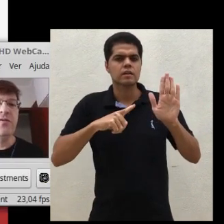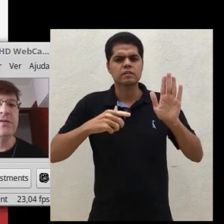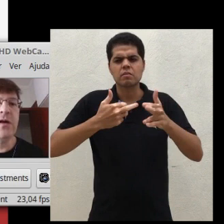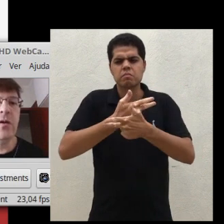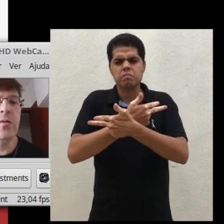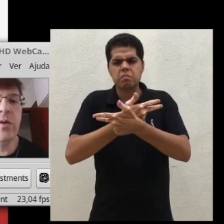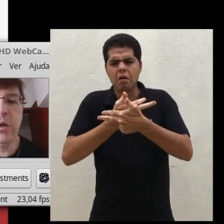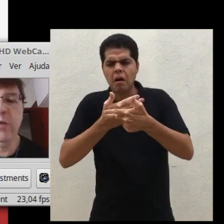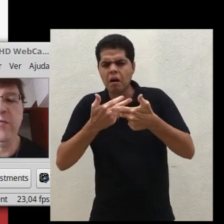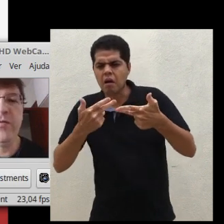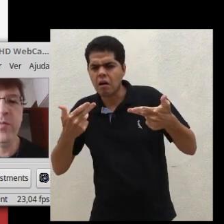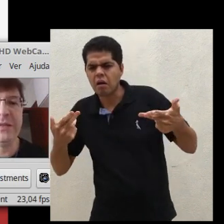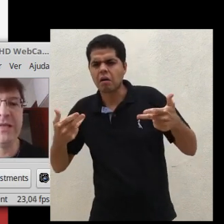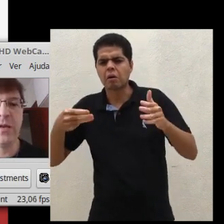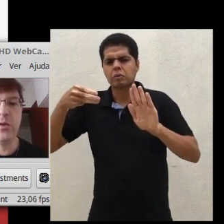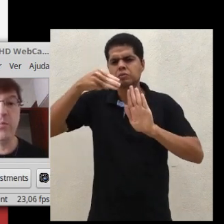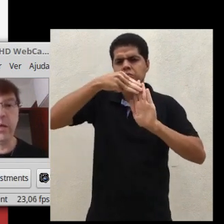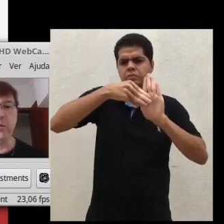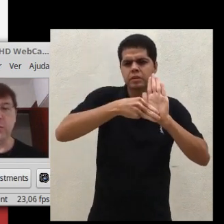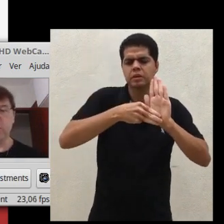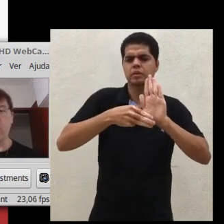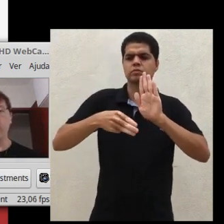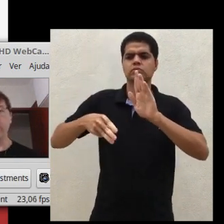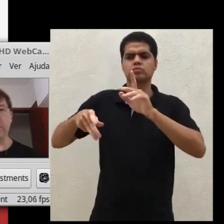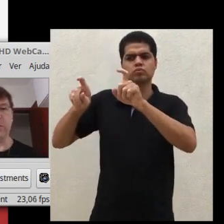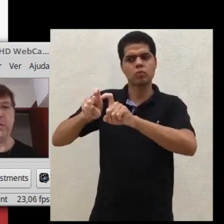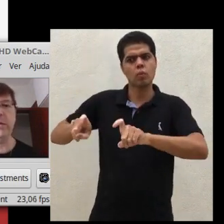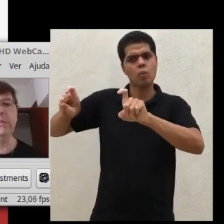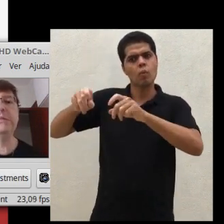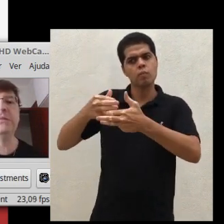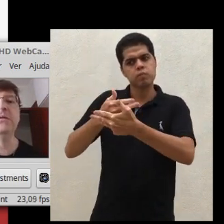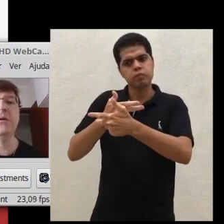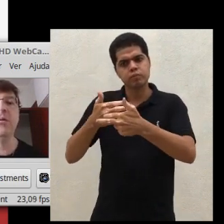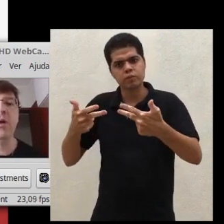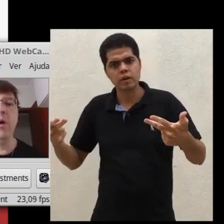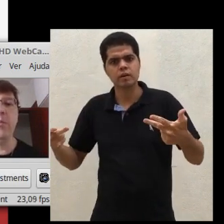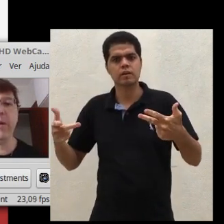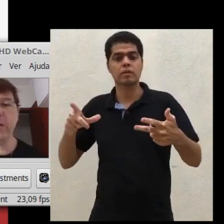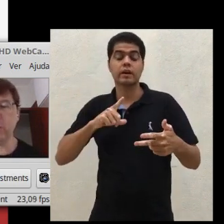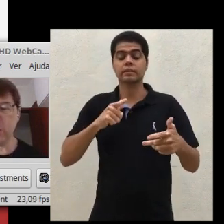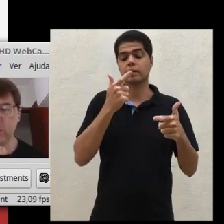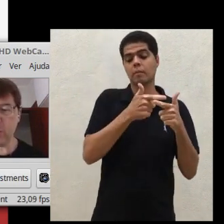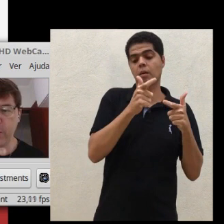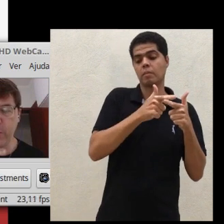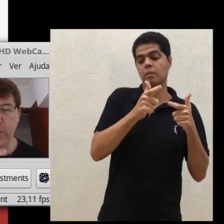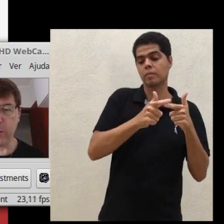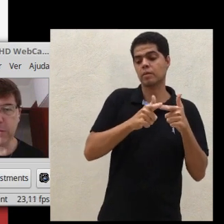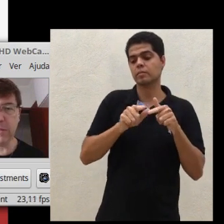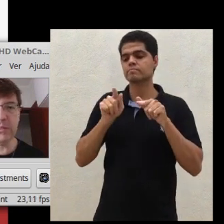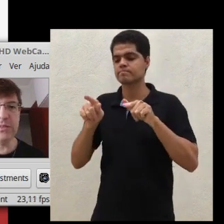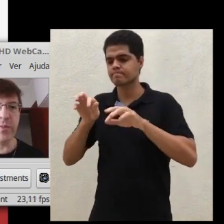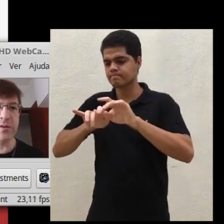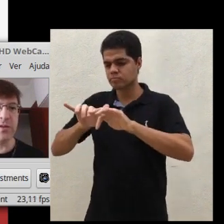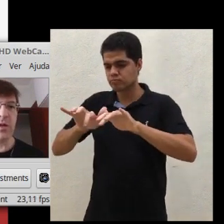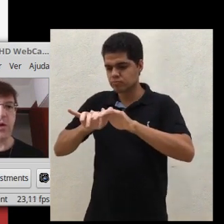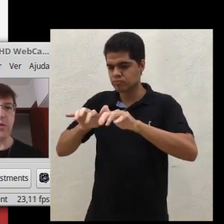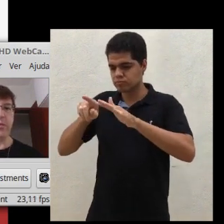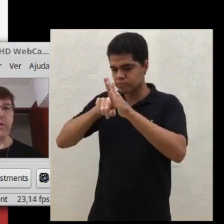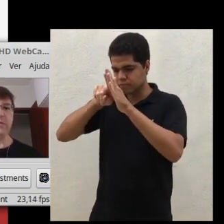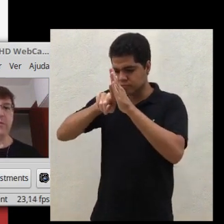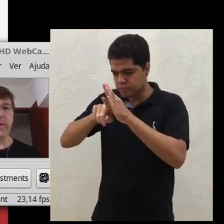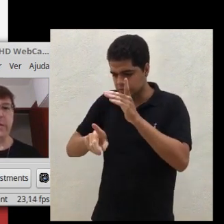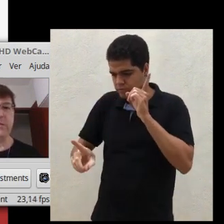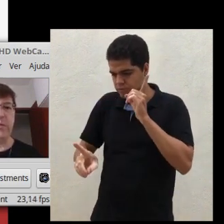inteligência artificial envolve uma série de métodos computacionais, tá, para a resolução de problemas. E esses métodos a gente